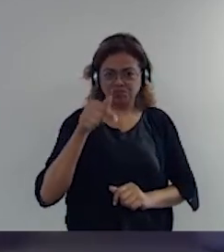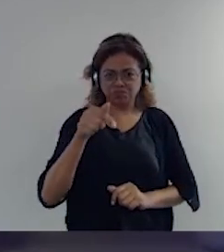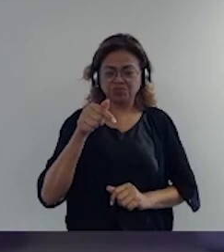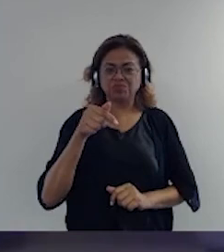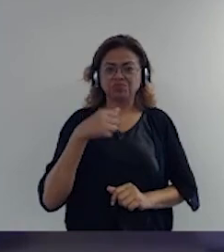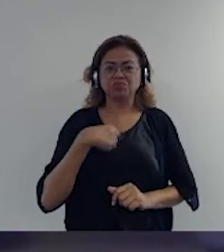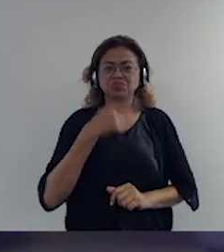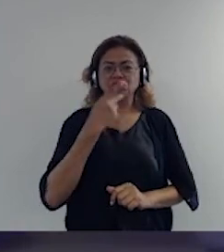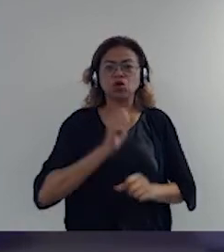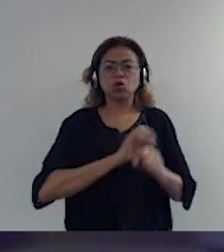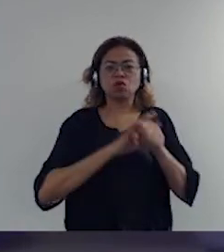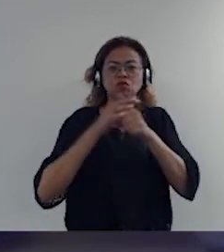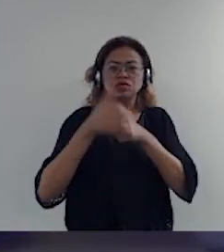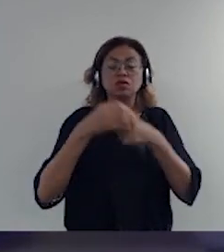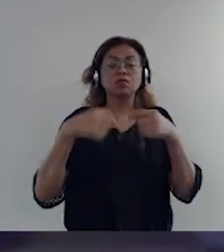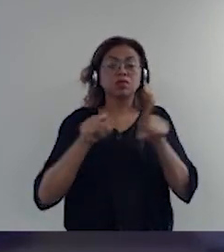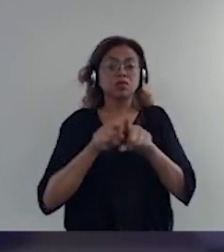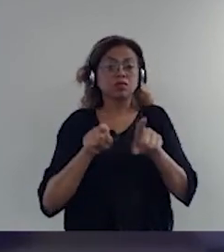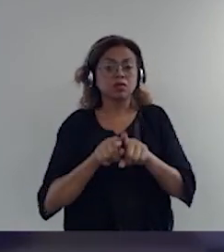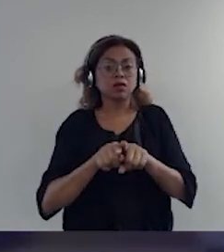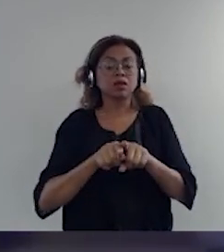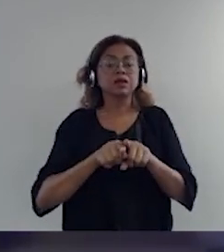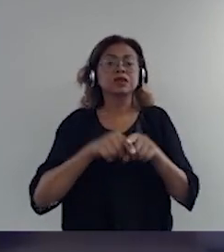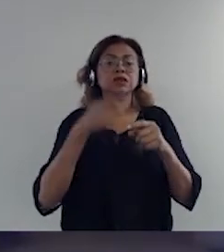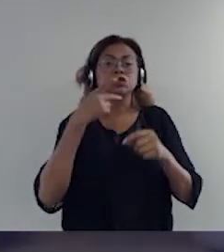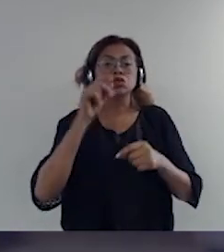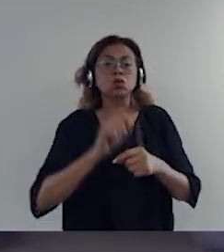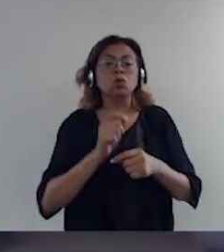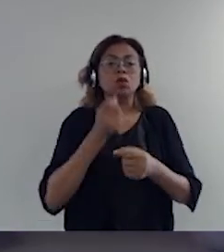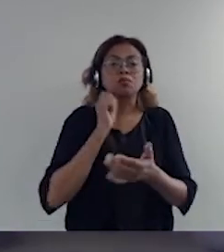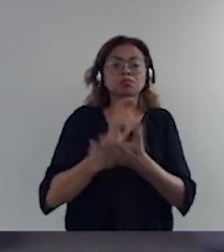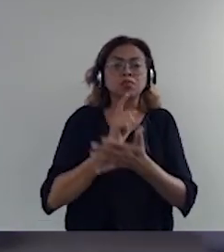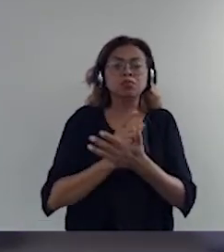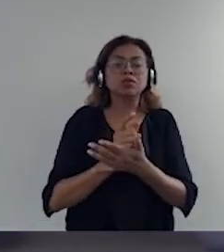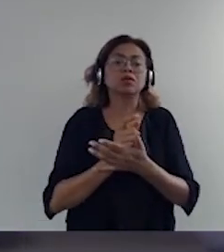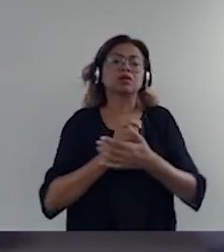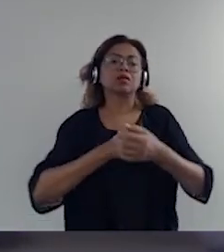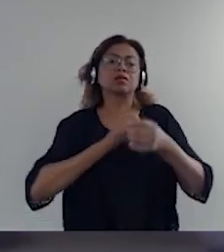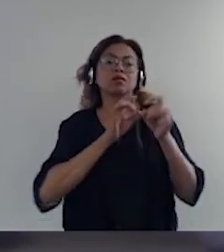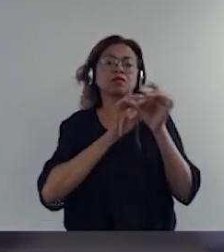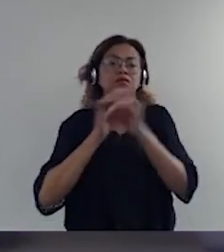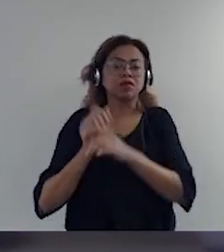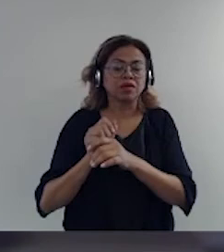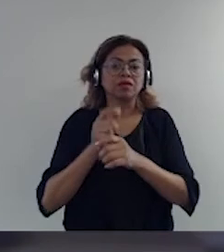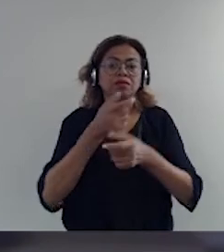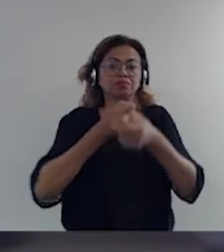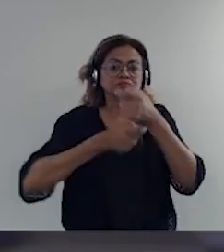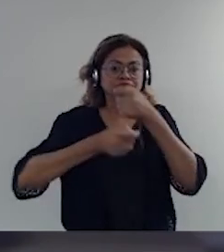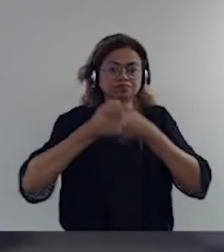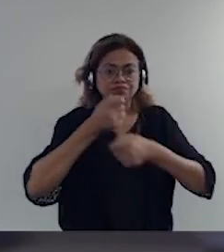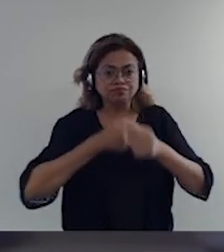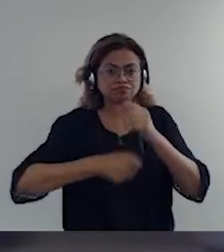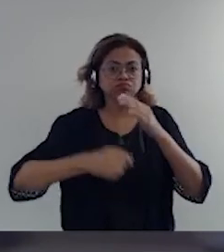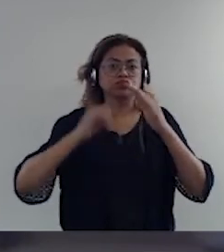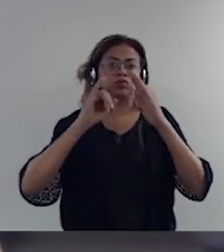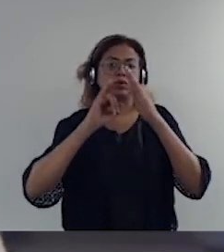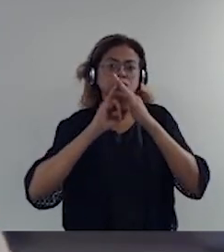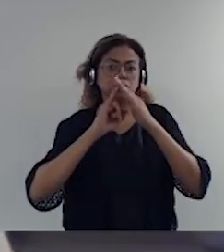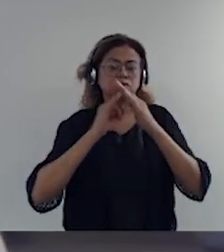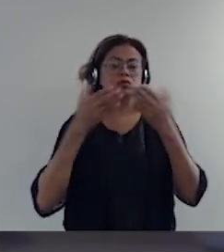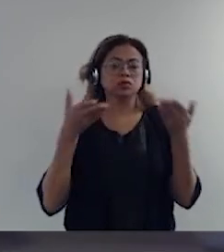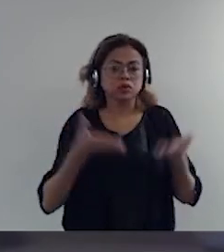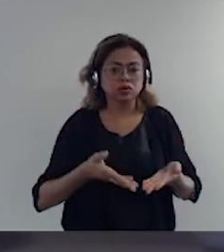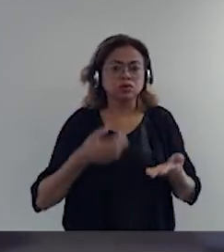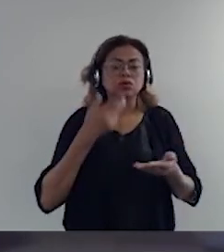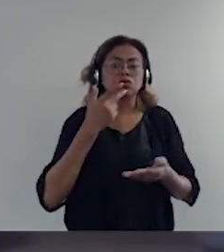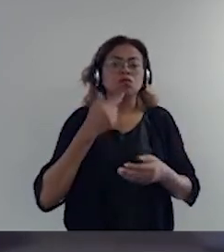capitais, onde teremos a grande honra de receber os nossos ilustres palestrantes, os mestres e doutores, doutora Luciana